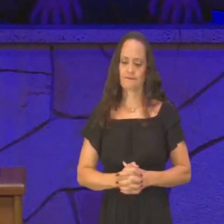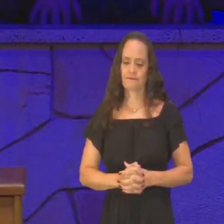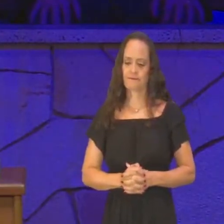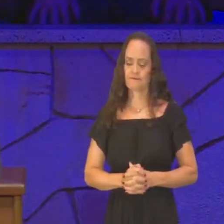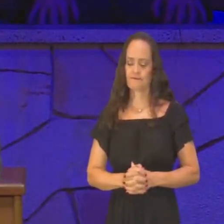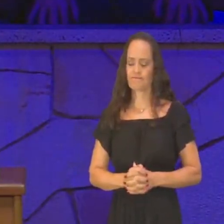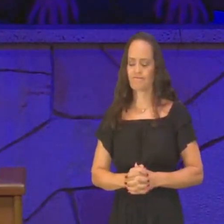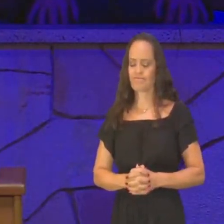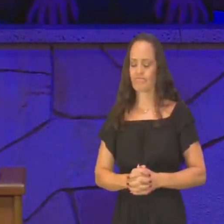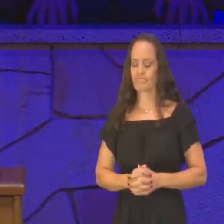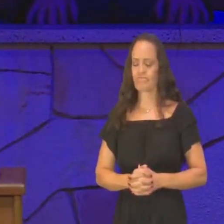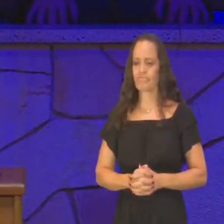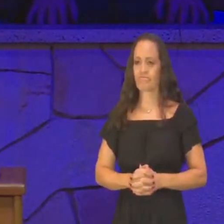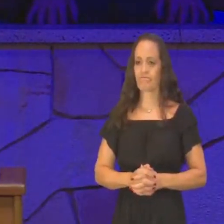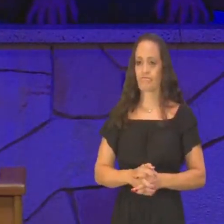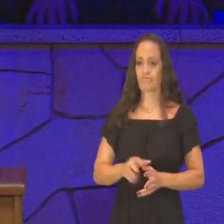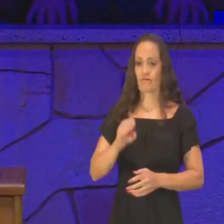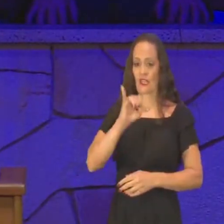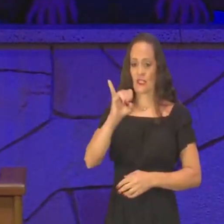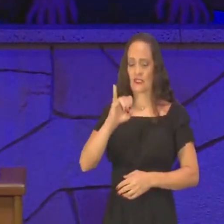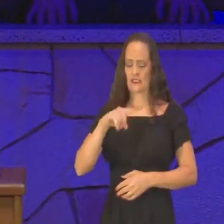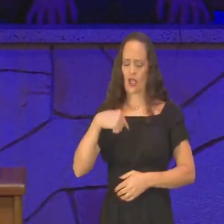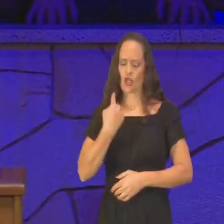Se estamos em Cristo,